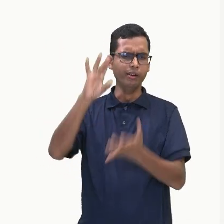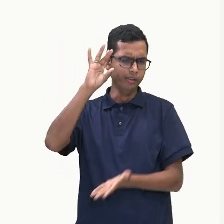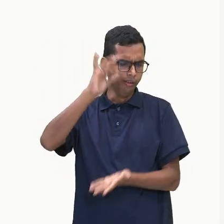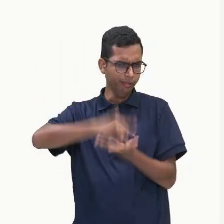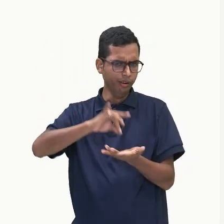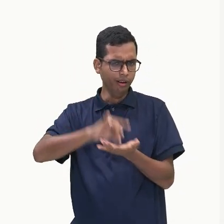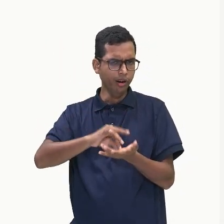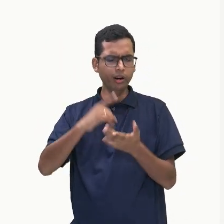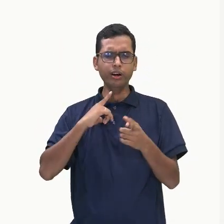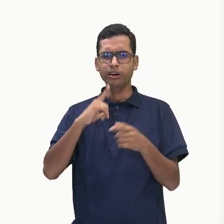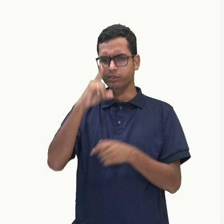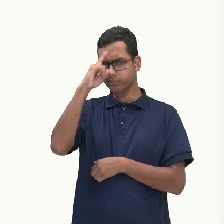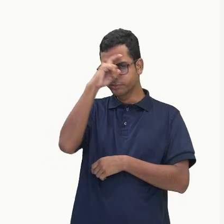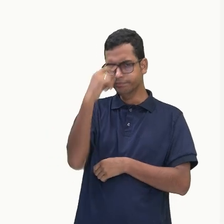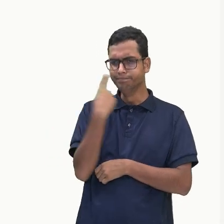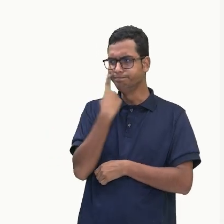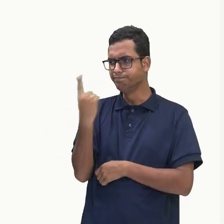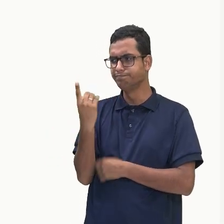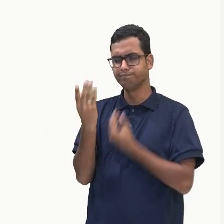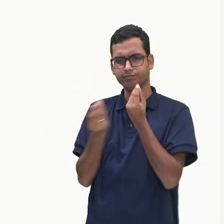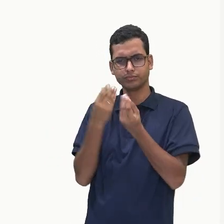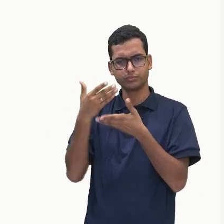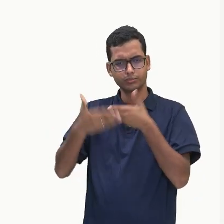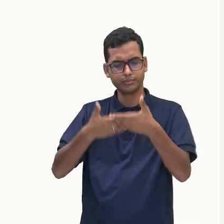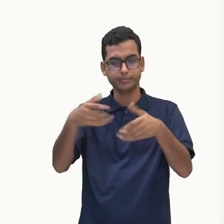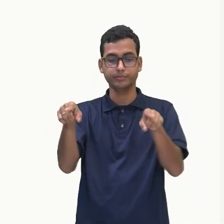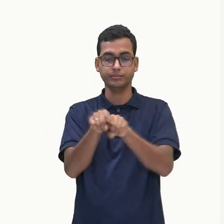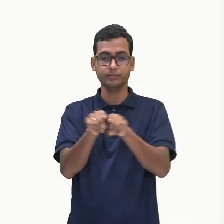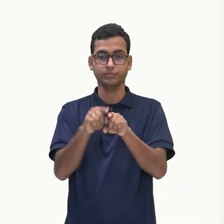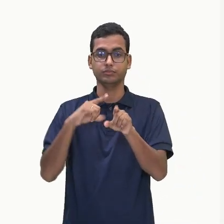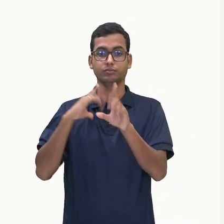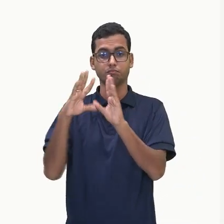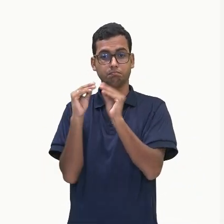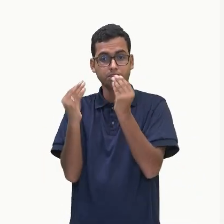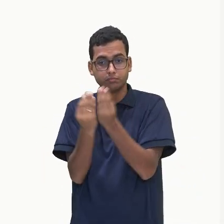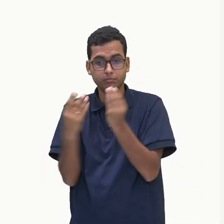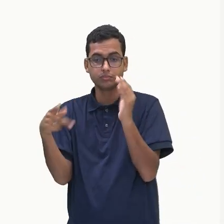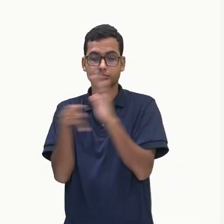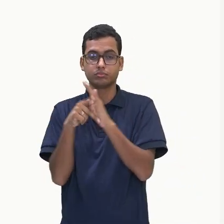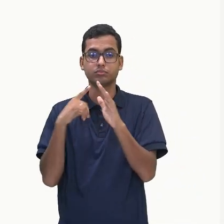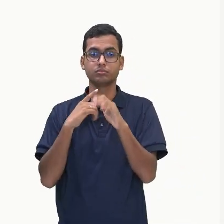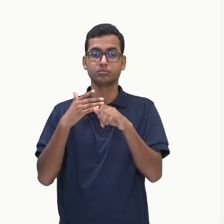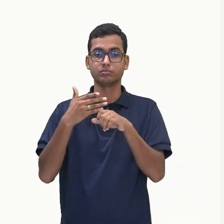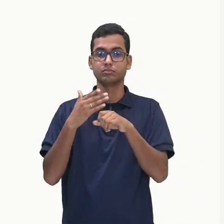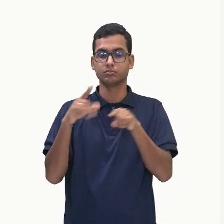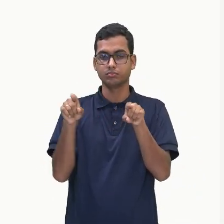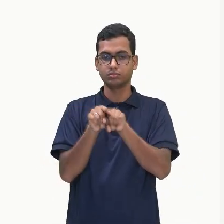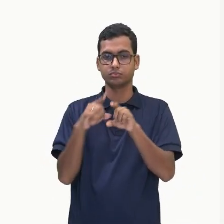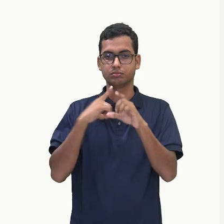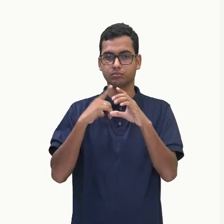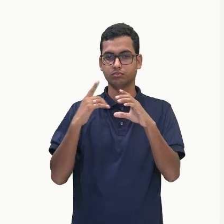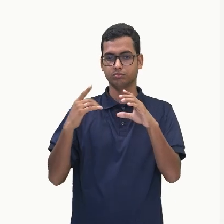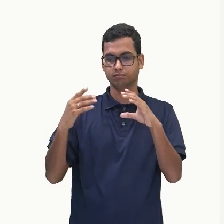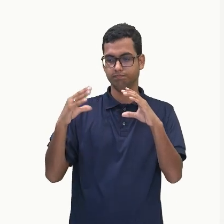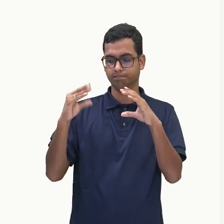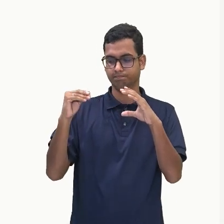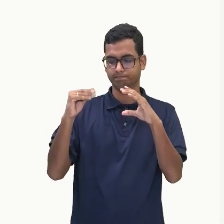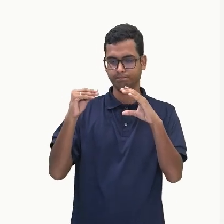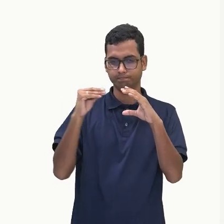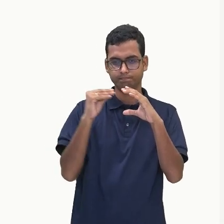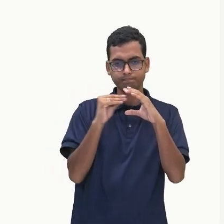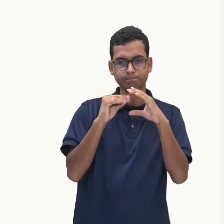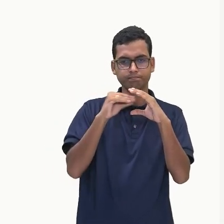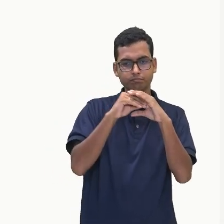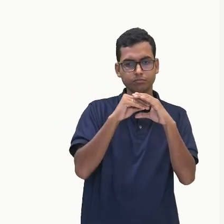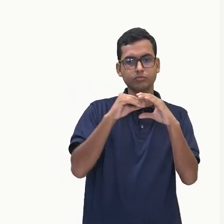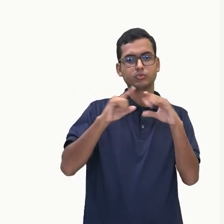de seleção de entrada e saída da substância. Uma vez que as substâncias, as moléculas entram, elas vão fazer parte do